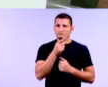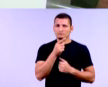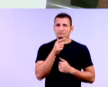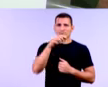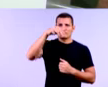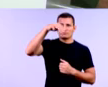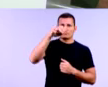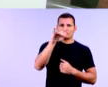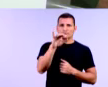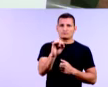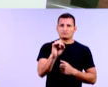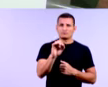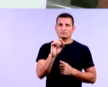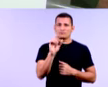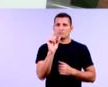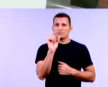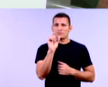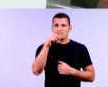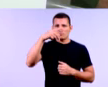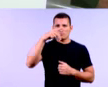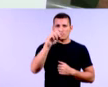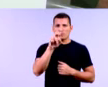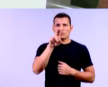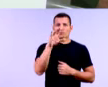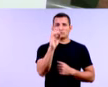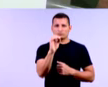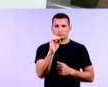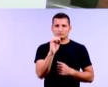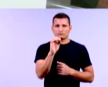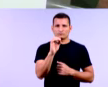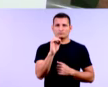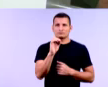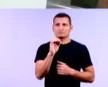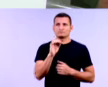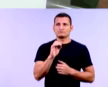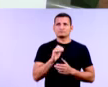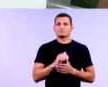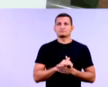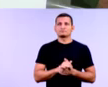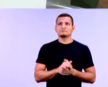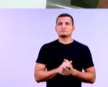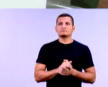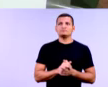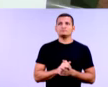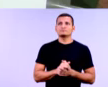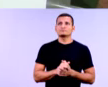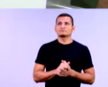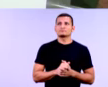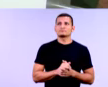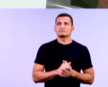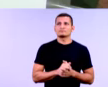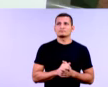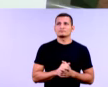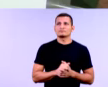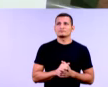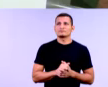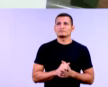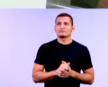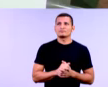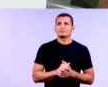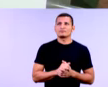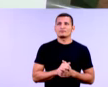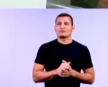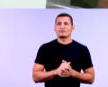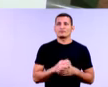professora? Se couber um pouco, é invariável. Significa que é advérbio. Olha se aqui, couber gente. Meia de